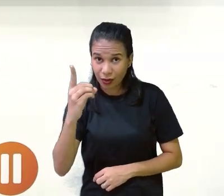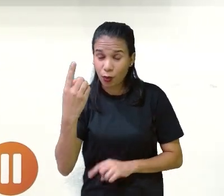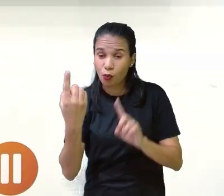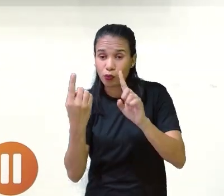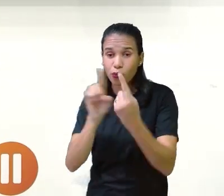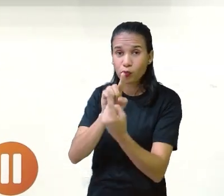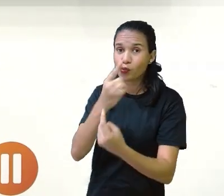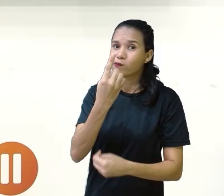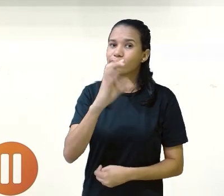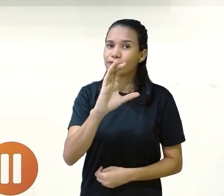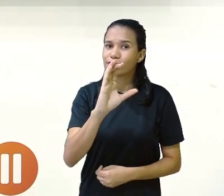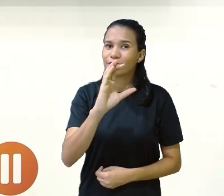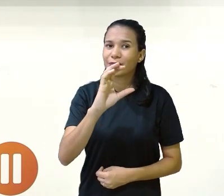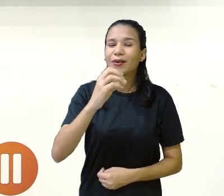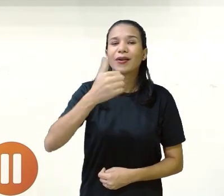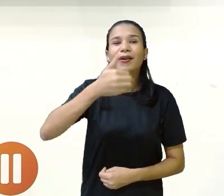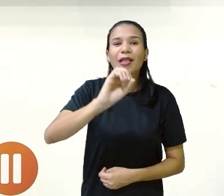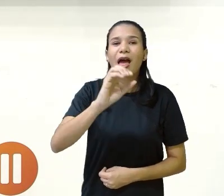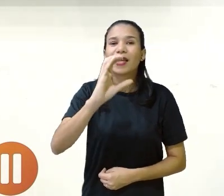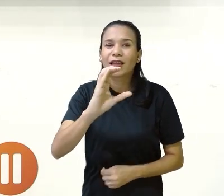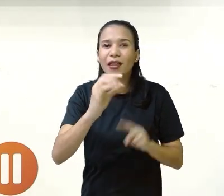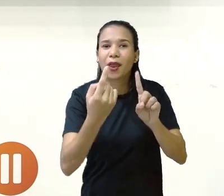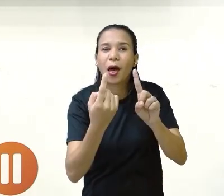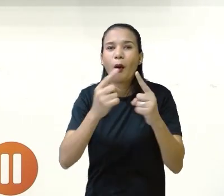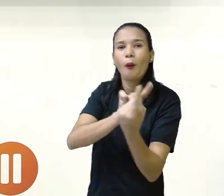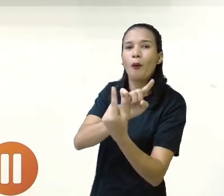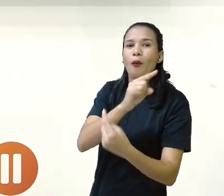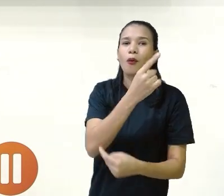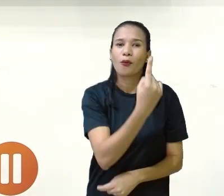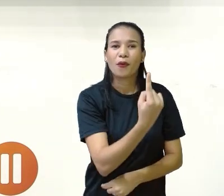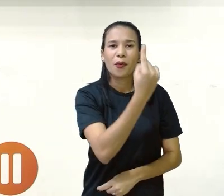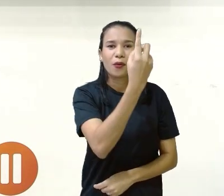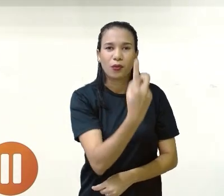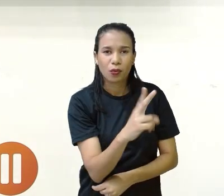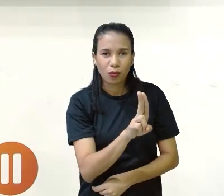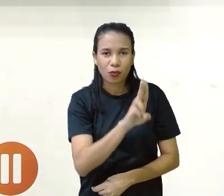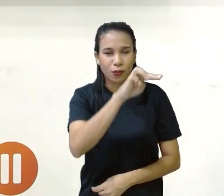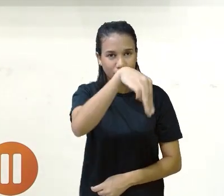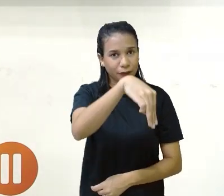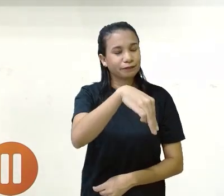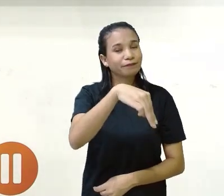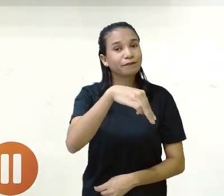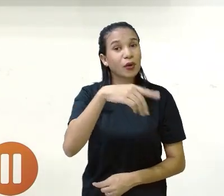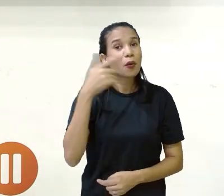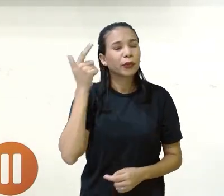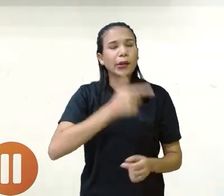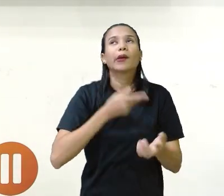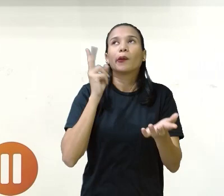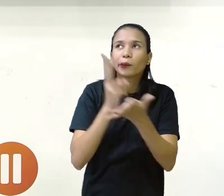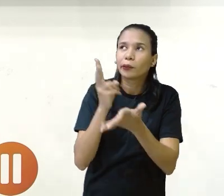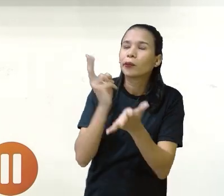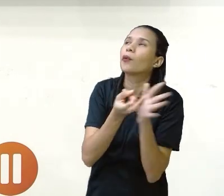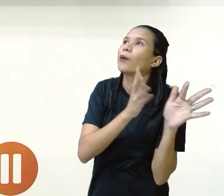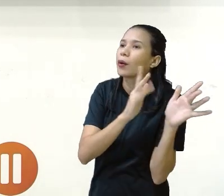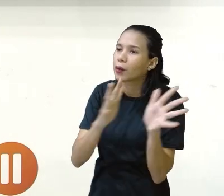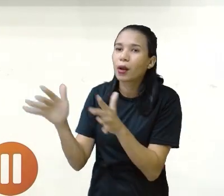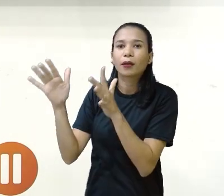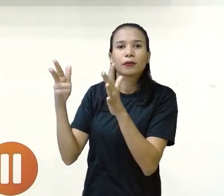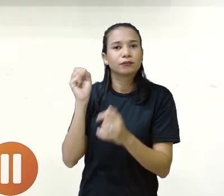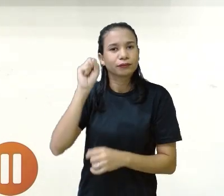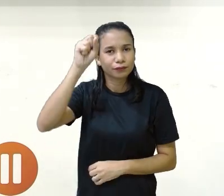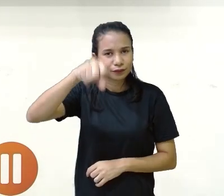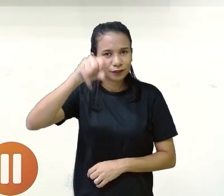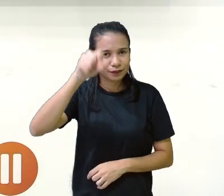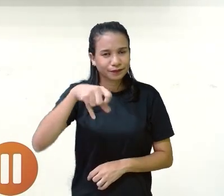uma centena. 10 centenas, uma unidade de milhar. Daí continua? Claro que